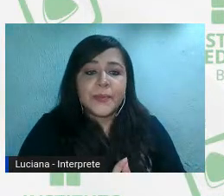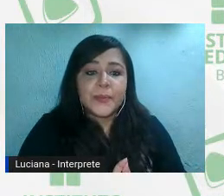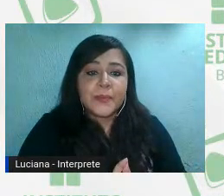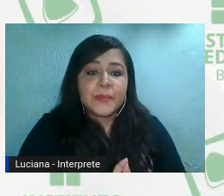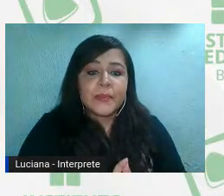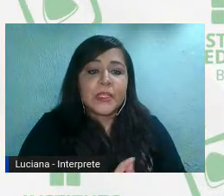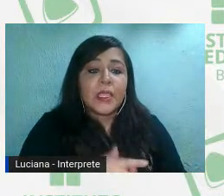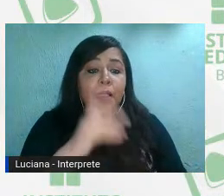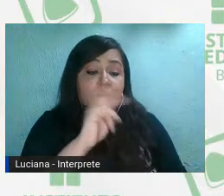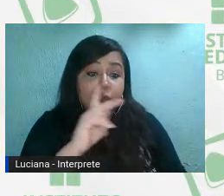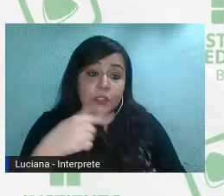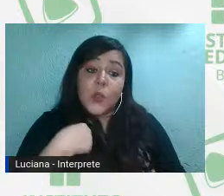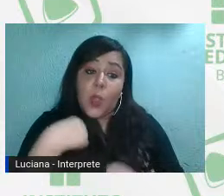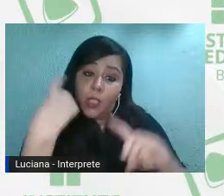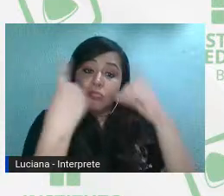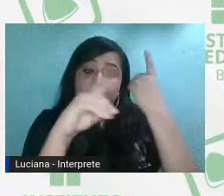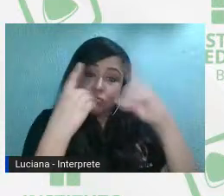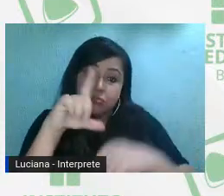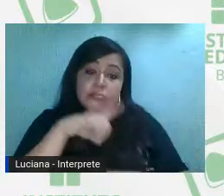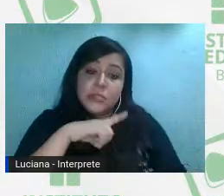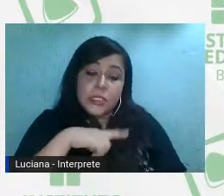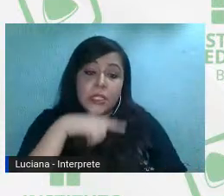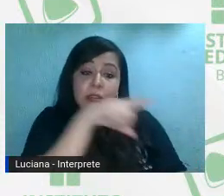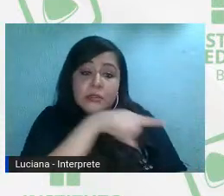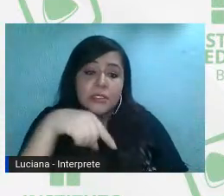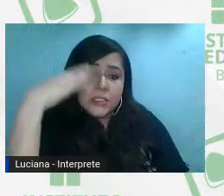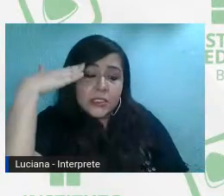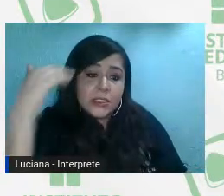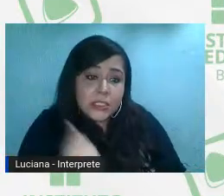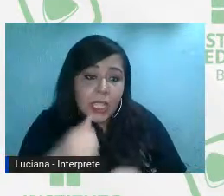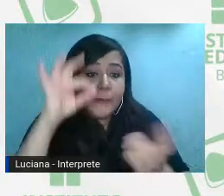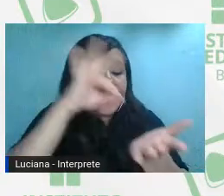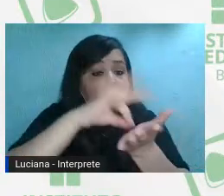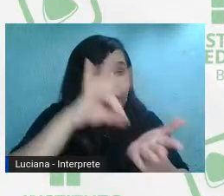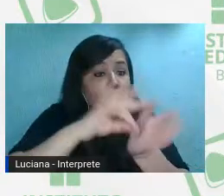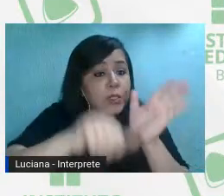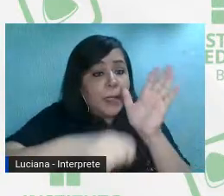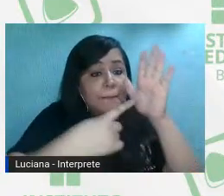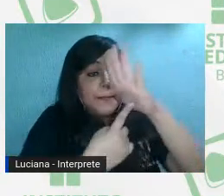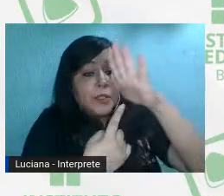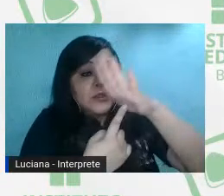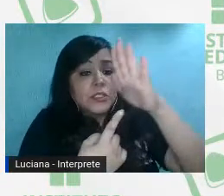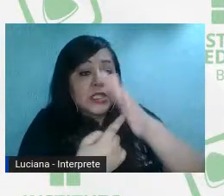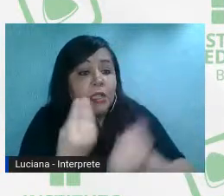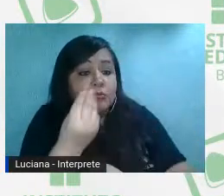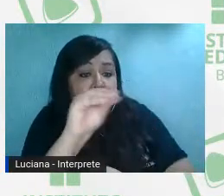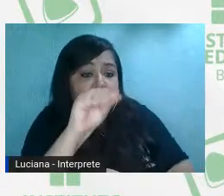Professores, eu tenho uma dúvida. Vocês sabem quando nossas notas da primeira unidade serão disponibilizadas?